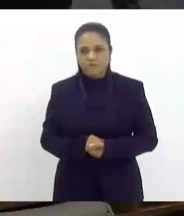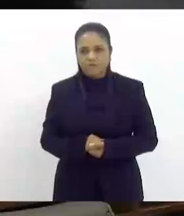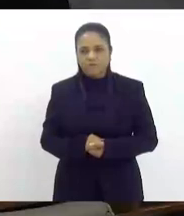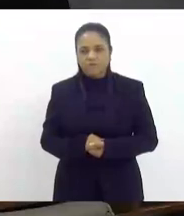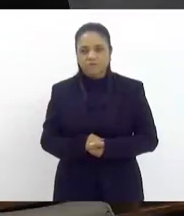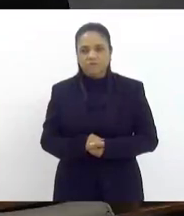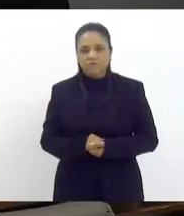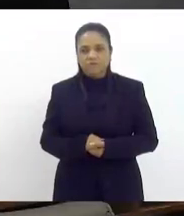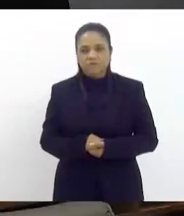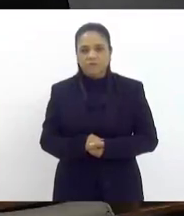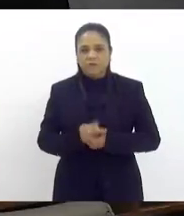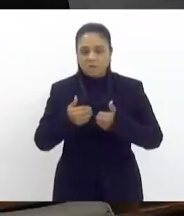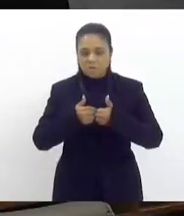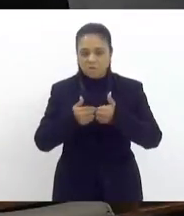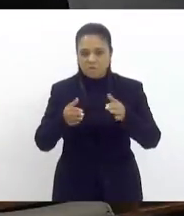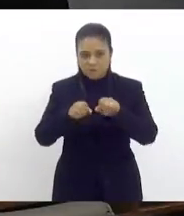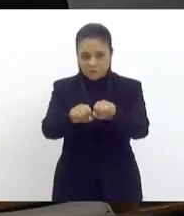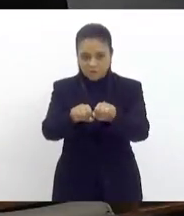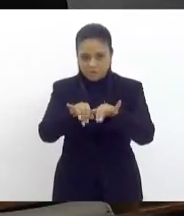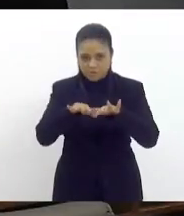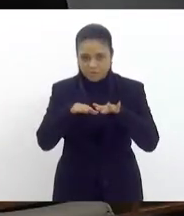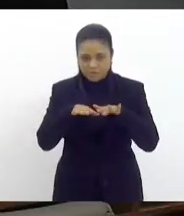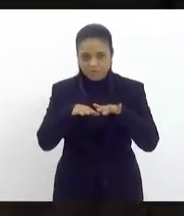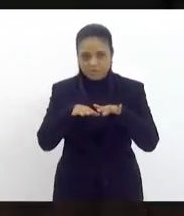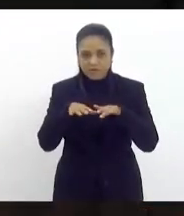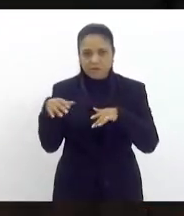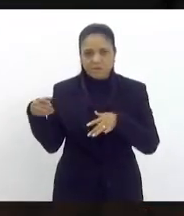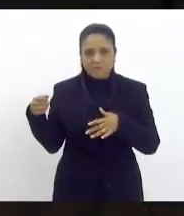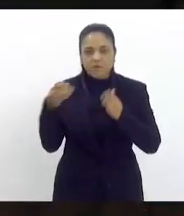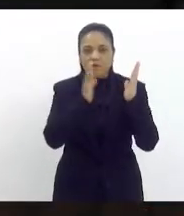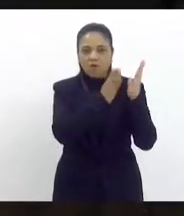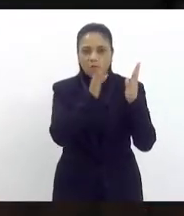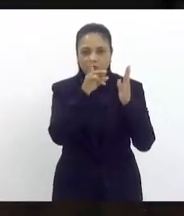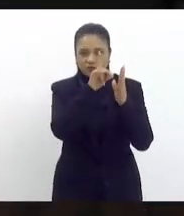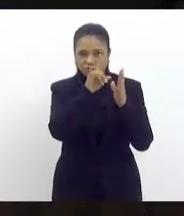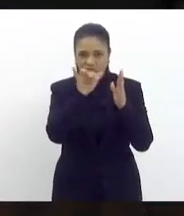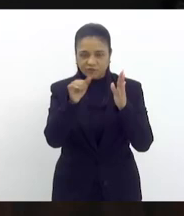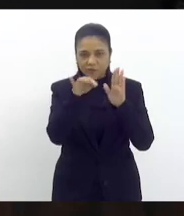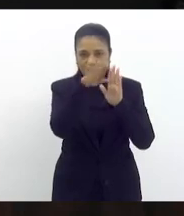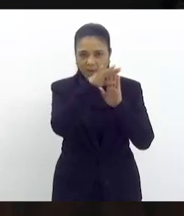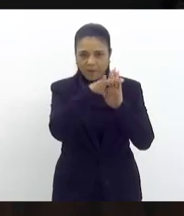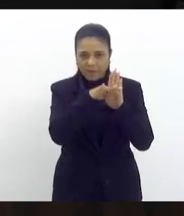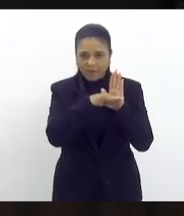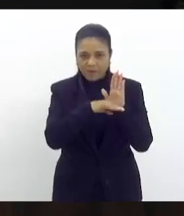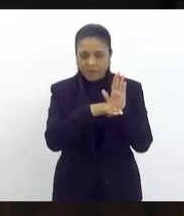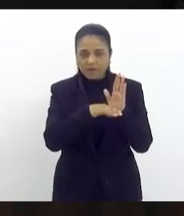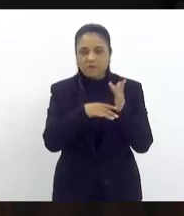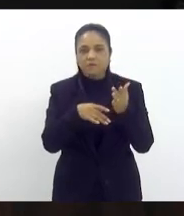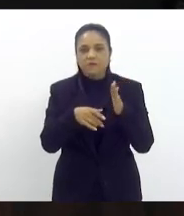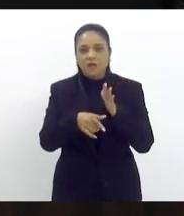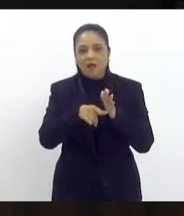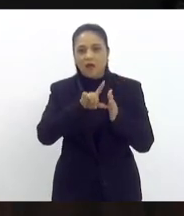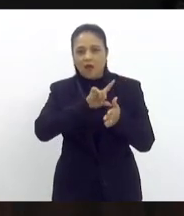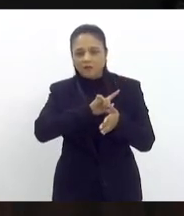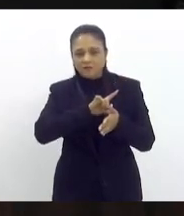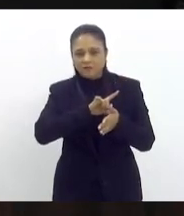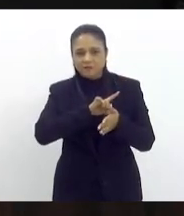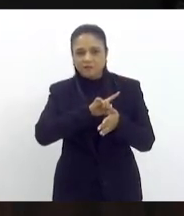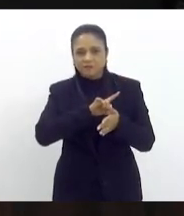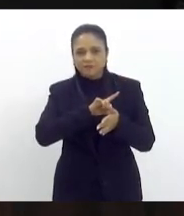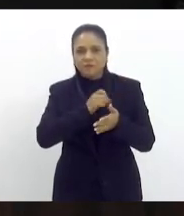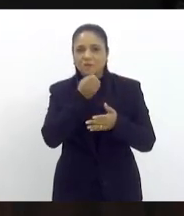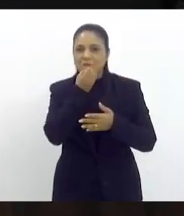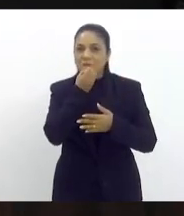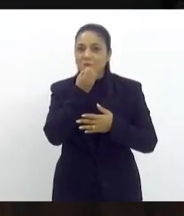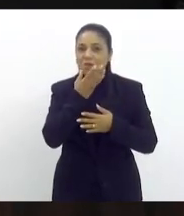Está reaberta a sessão, passa-se a ordem do dia, antes de mais nada, uma boa